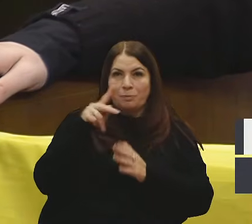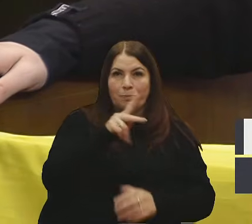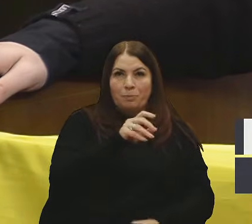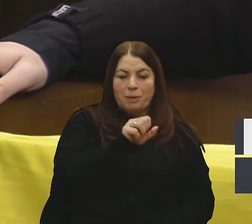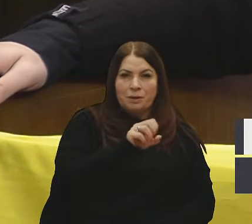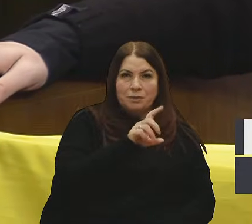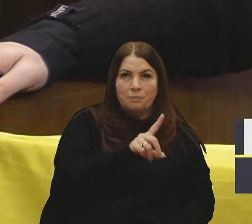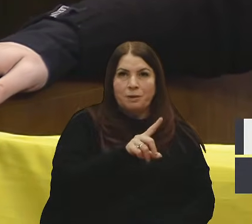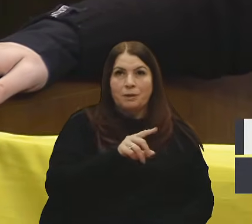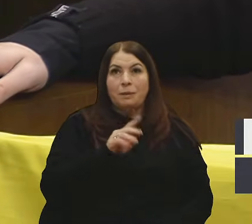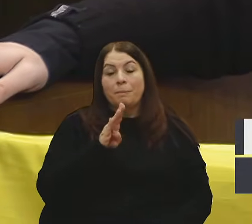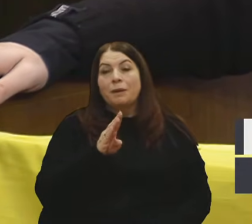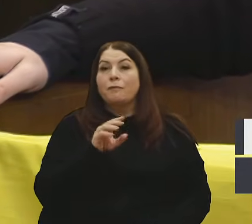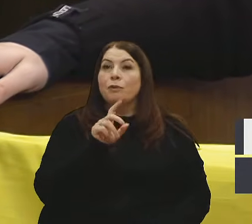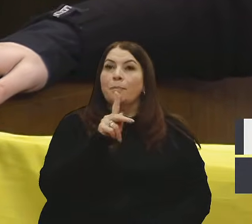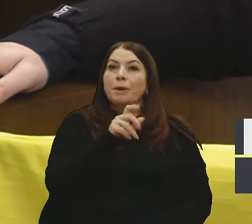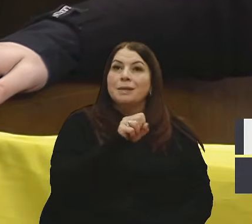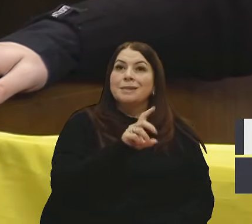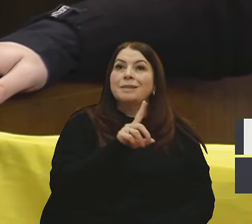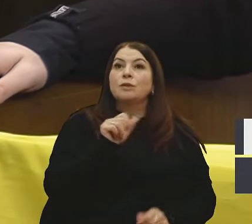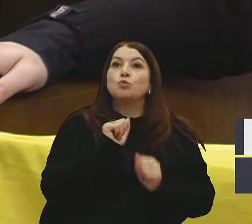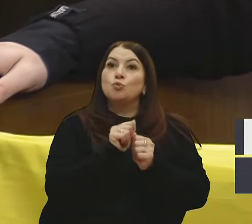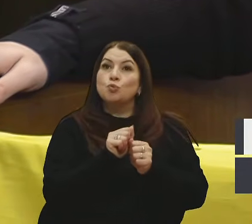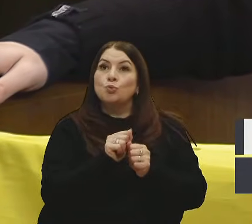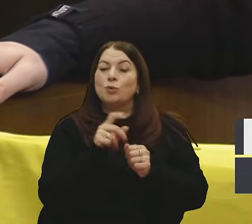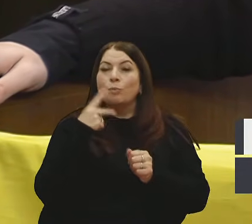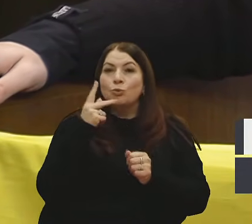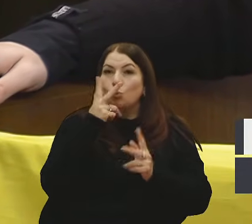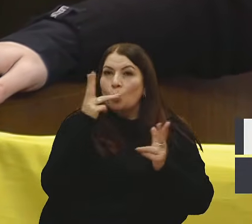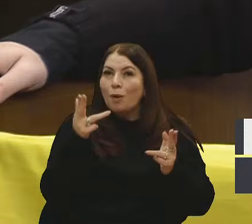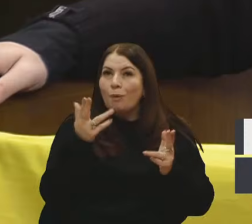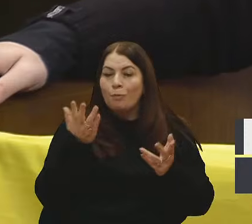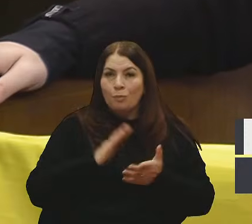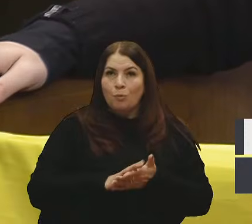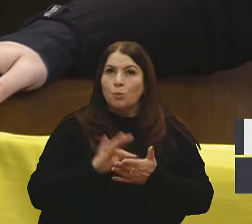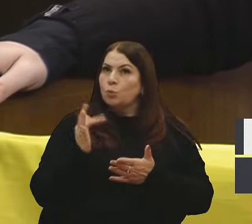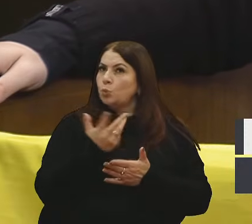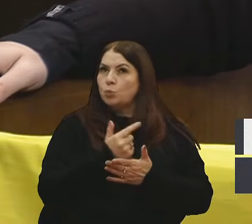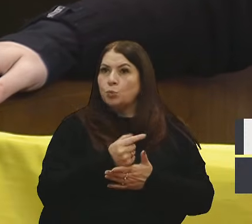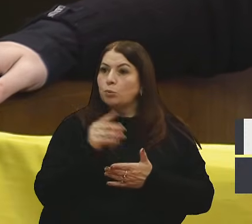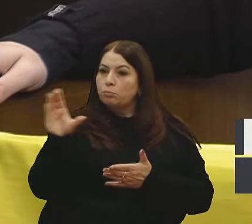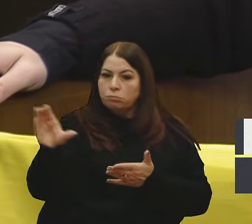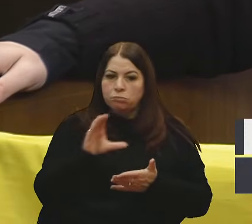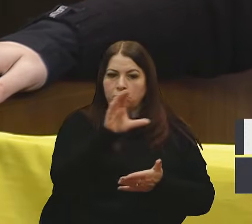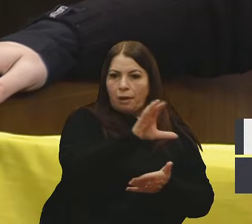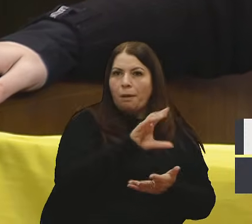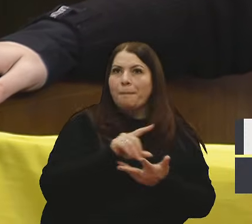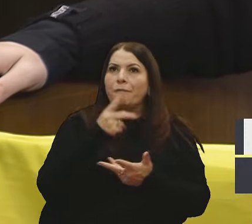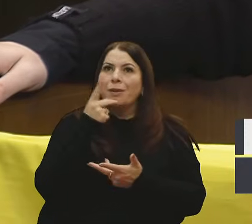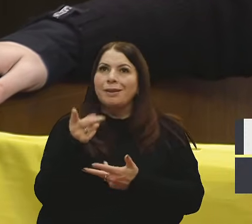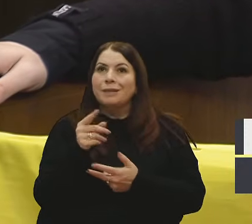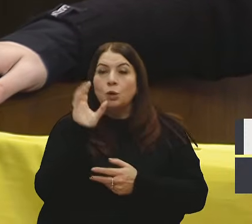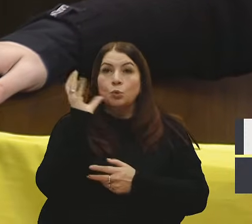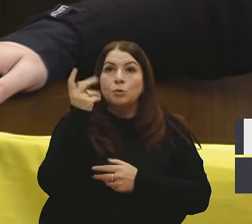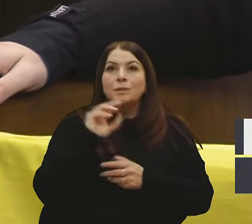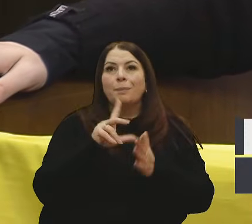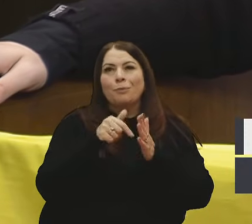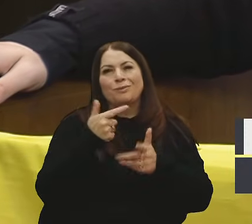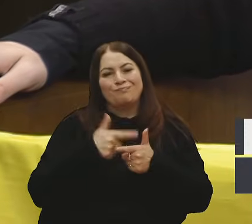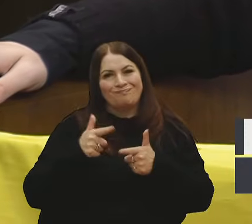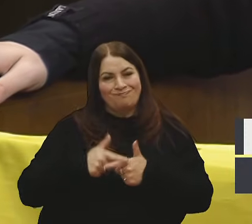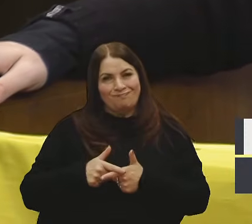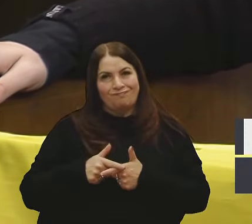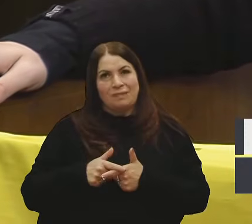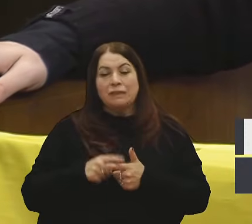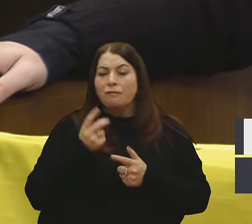foi para o PSD junto, então a lógica, né, a política é a mesma, tudo que repassa dizendo que é a solução depois dá problema. A gente